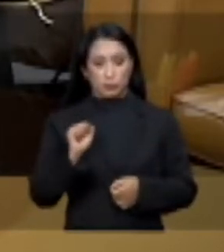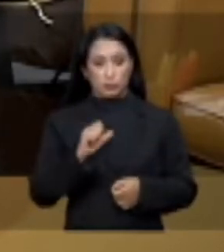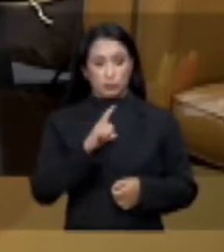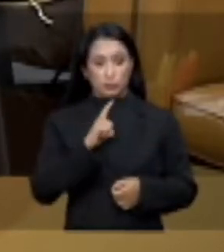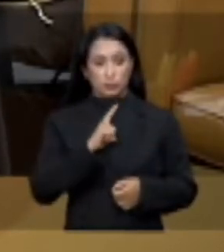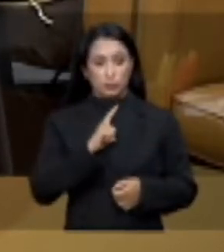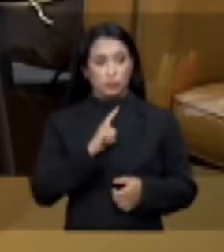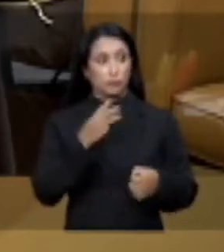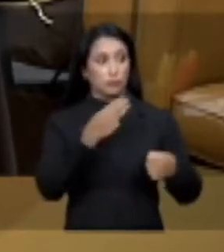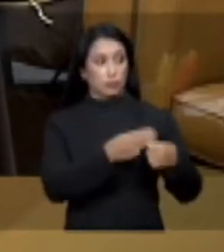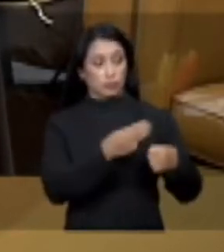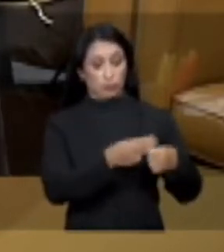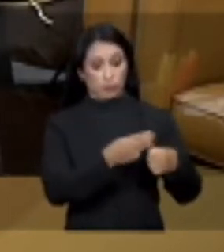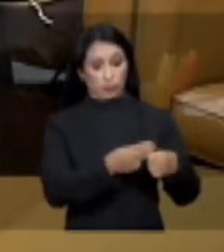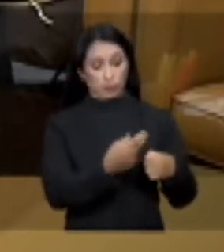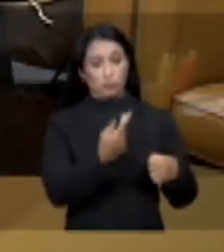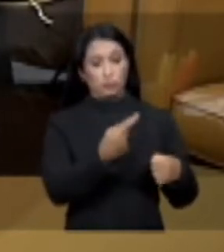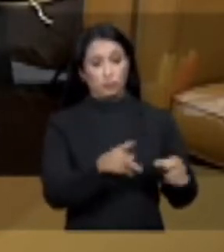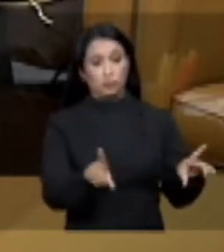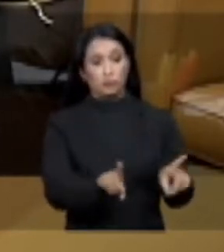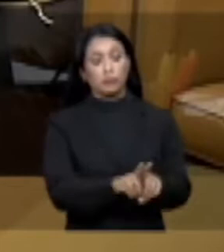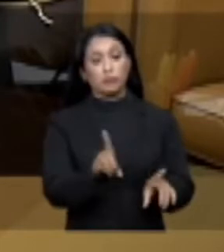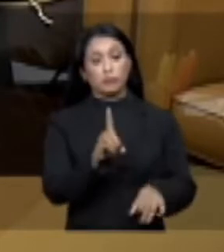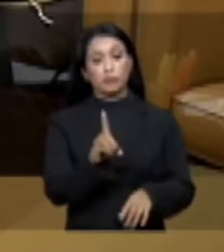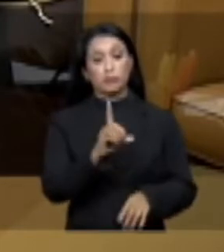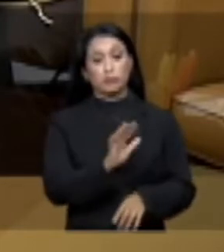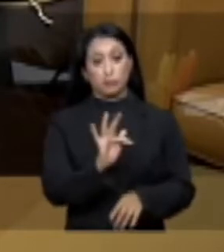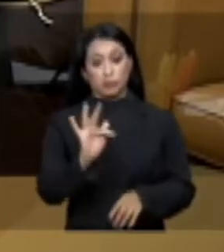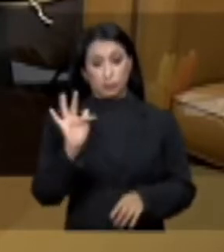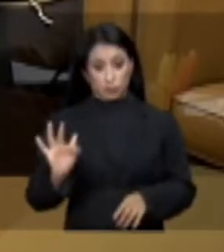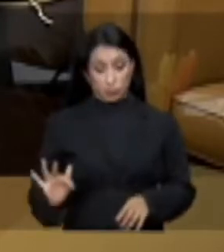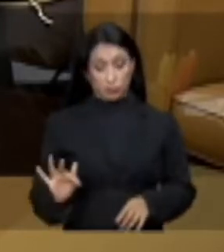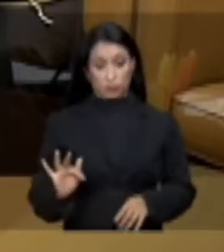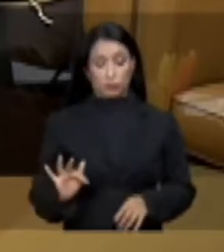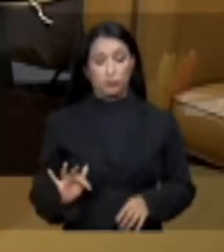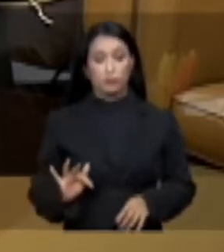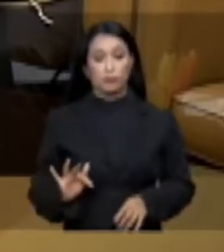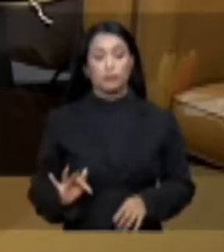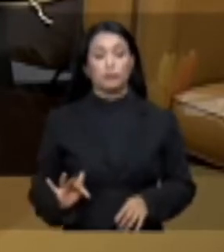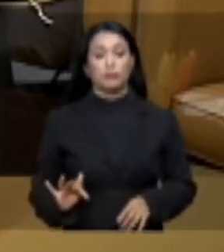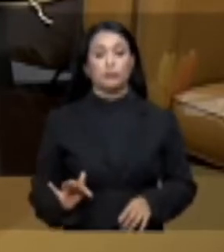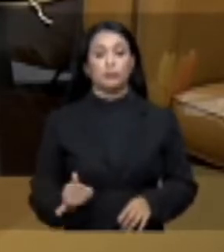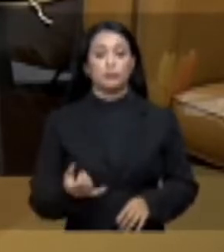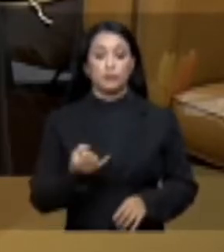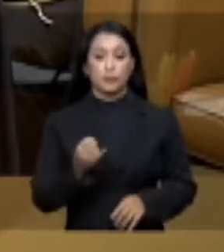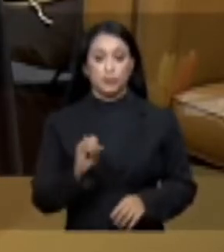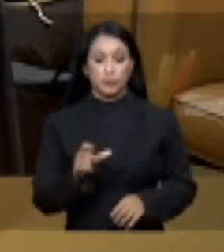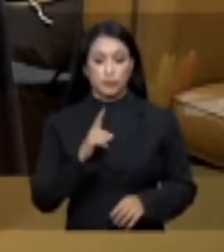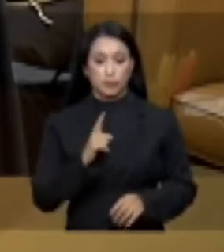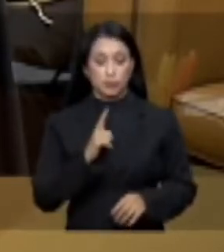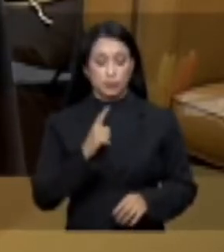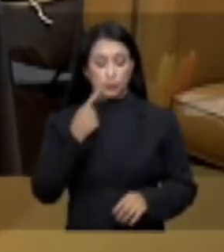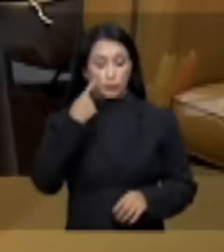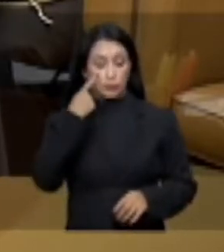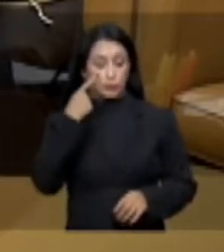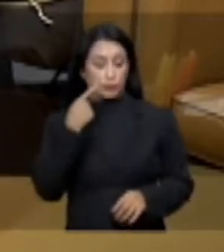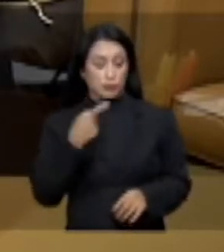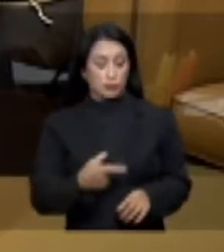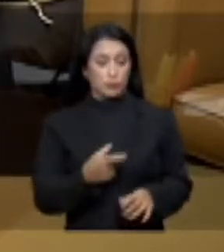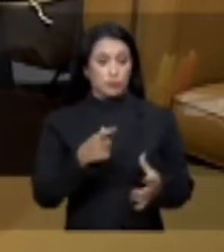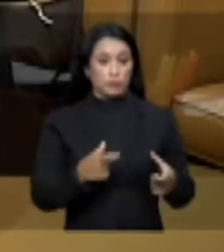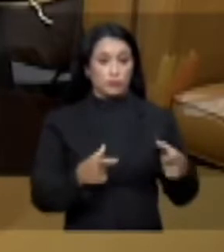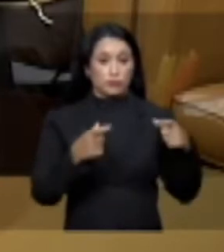titularidade será dos municípios e também do Distrito Federal, excelências, isoladamente, no caso de interesses locais. Ou